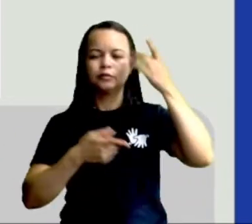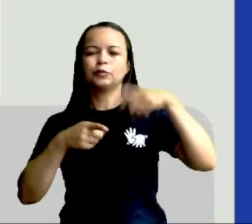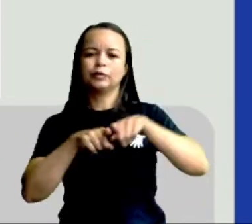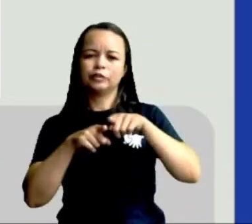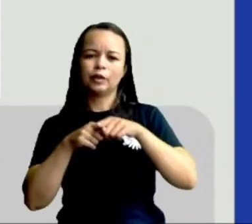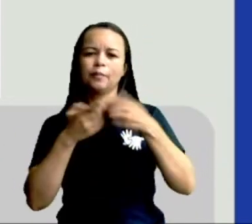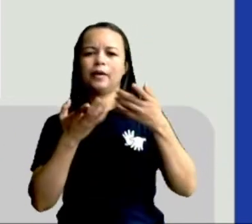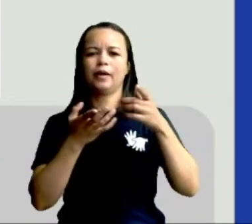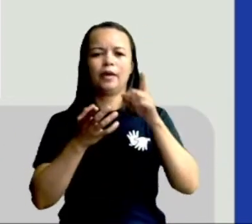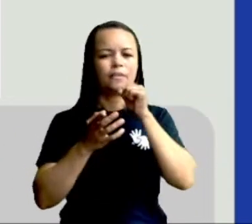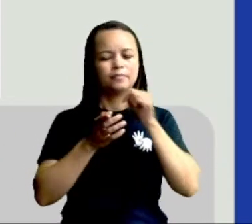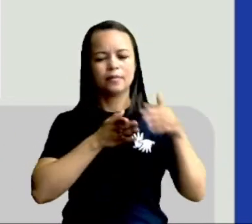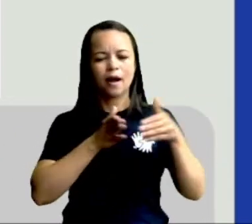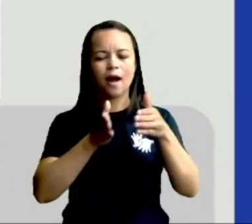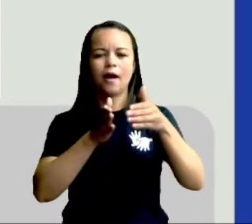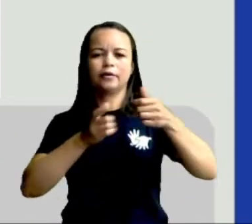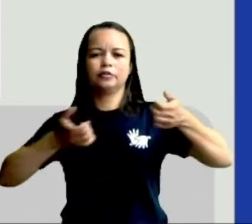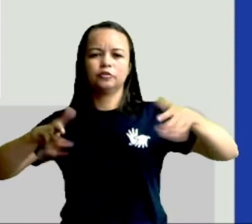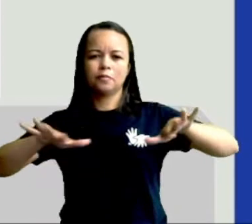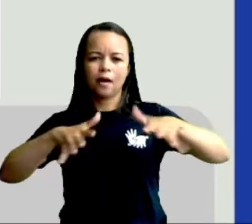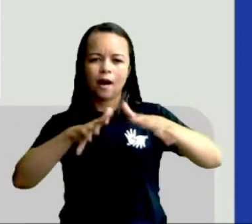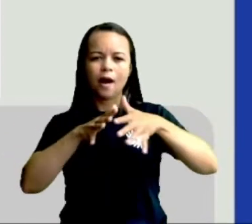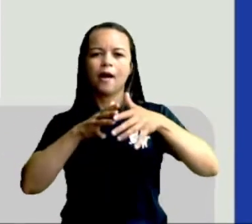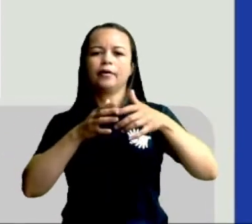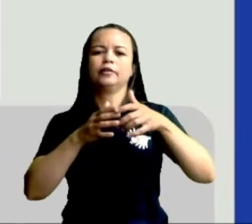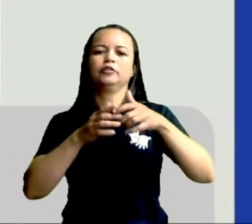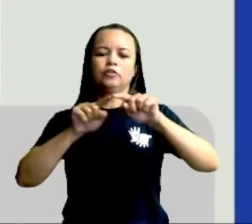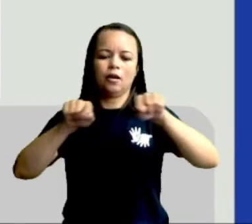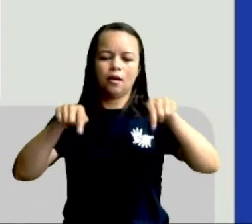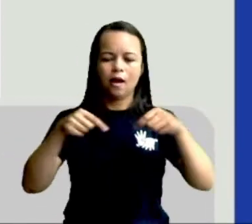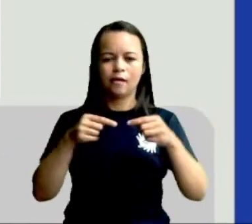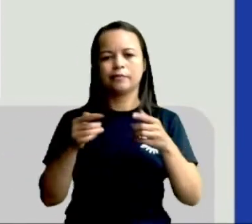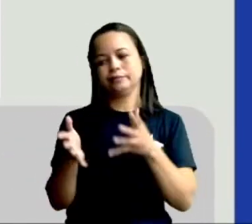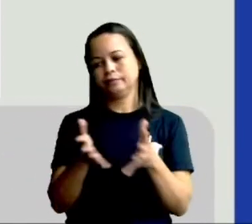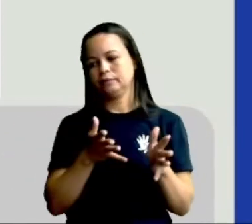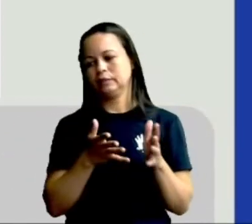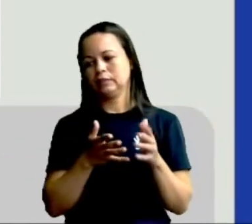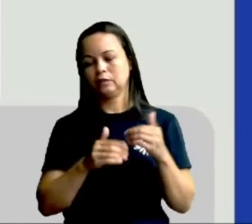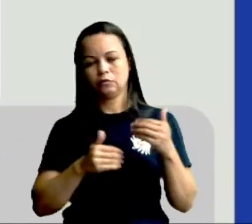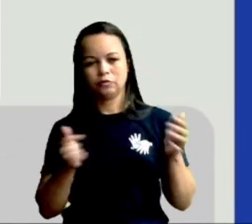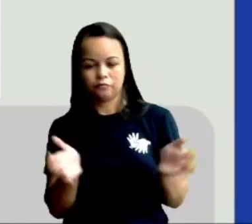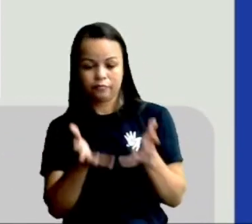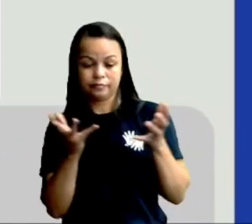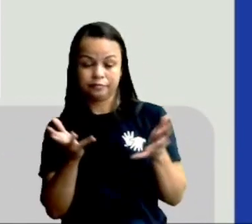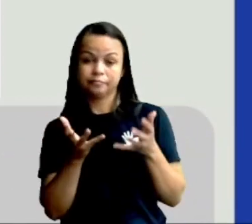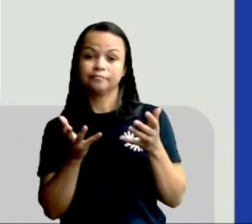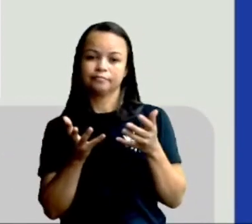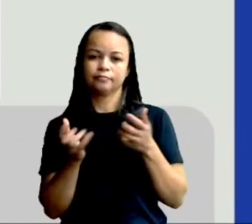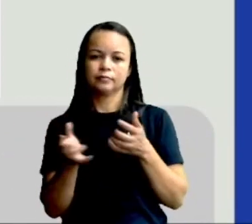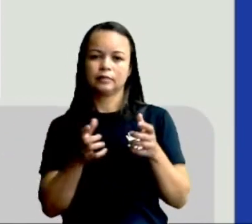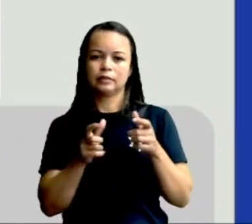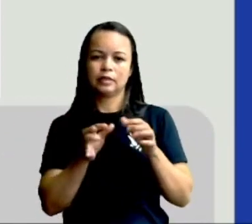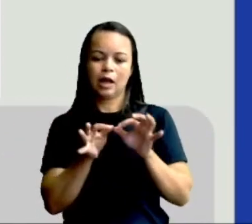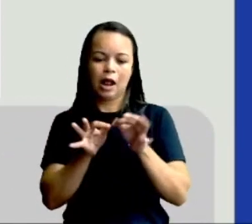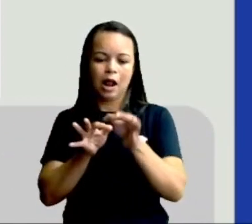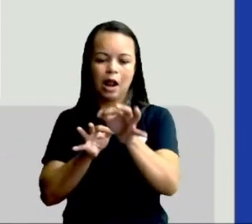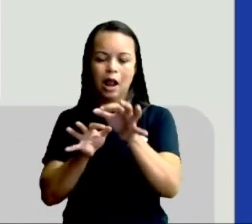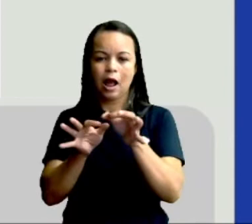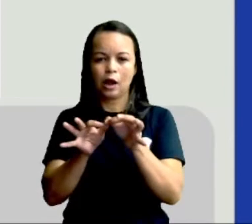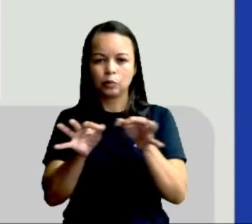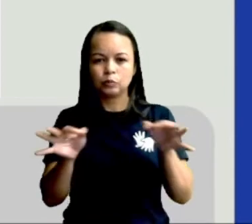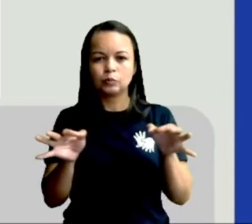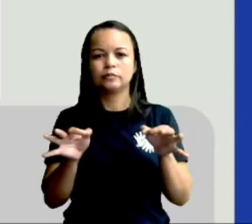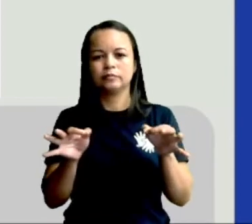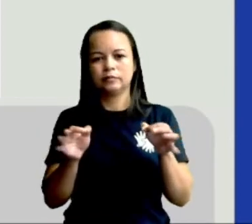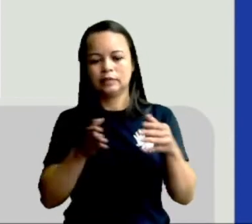lagos, rios. Para ser navegável, alguns fatores influenciam. A largura da hidrovia,